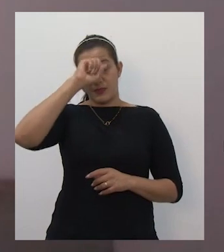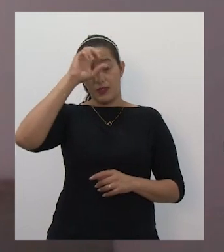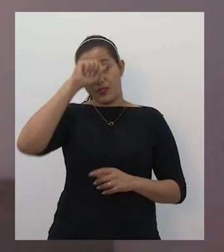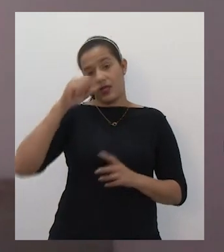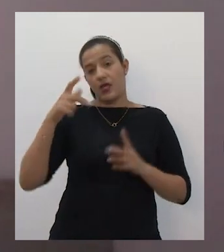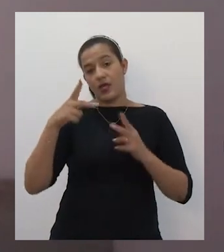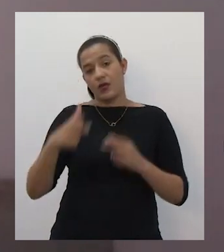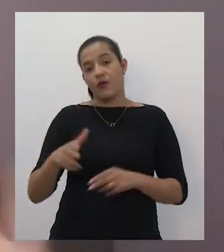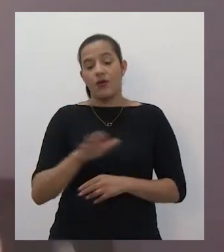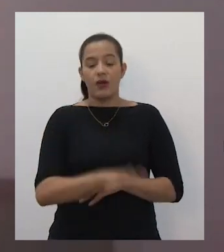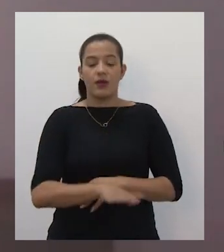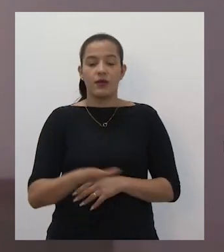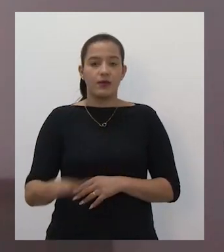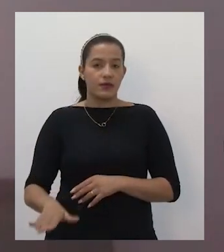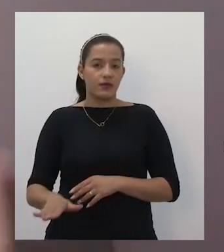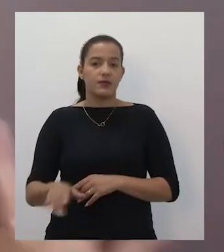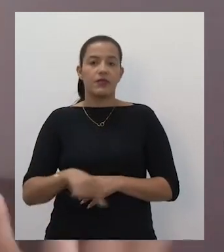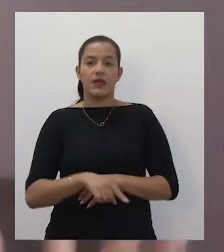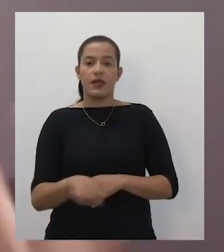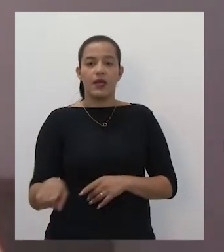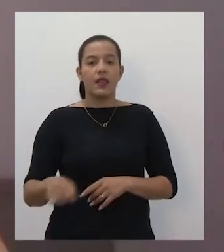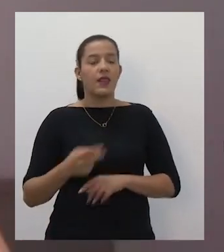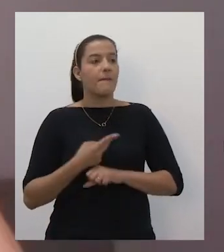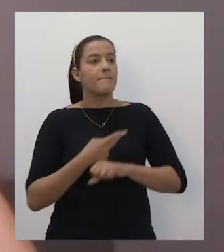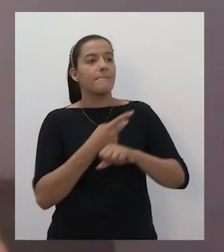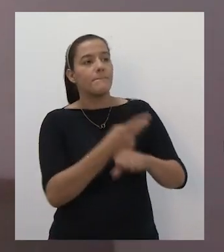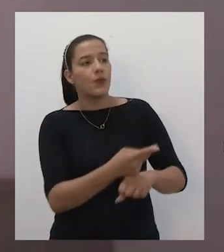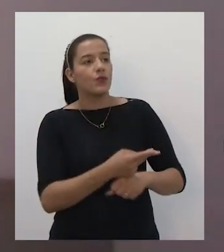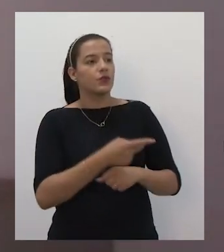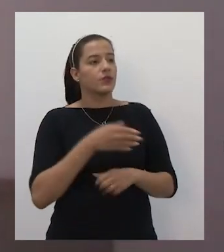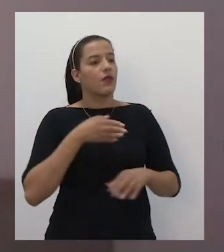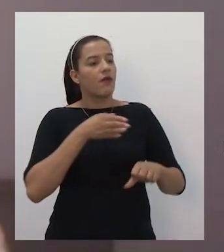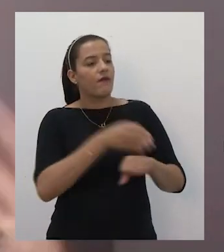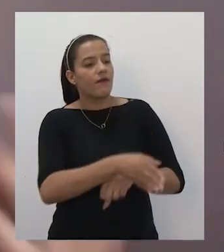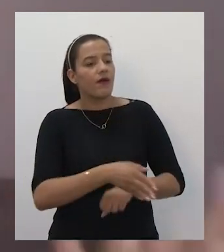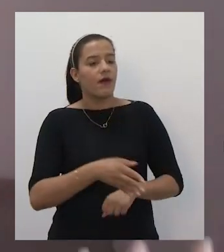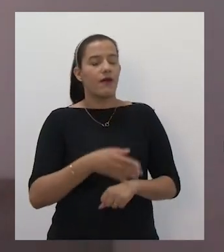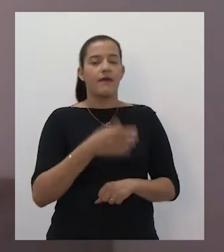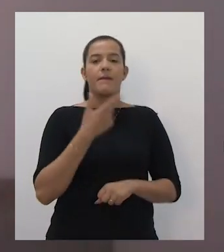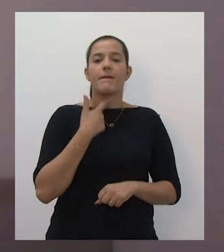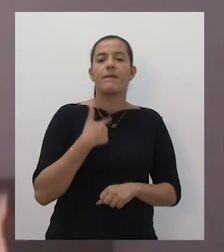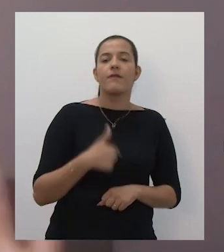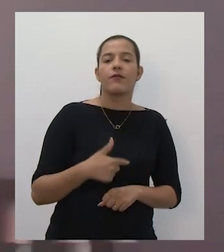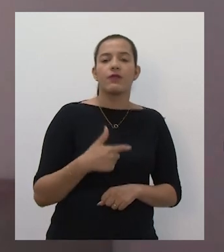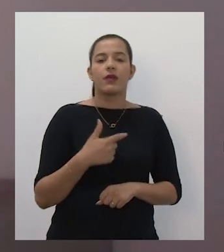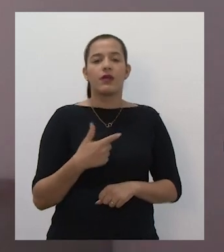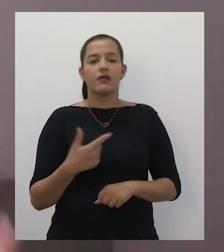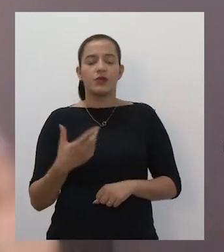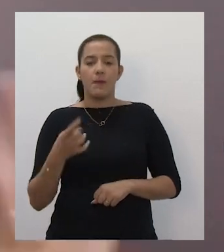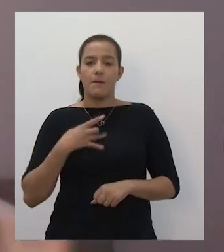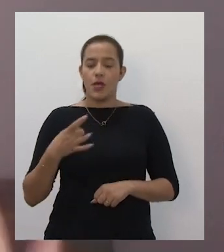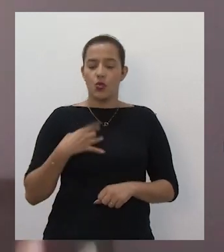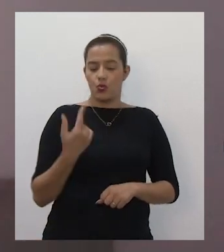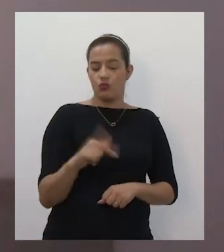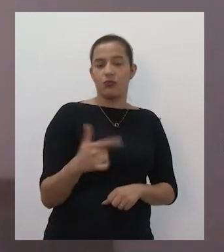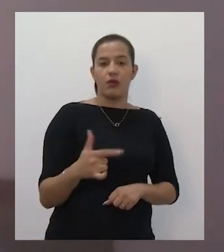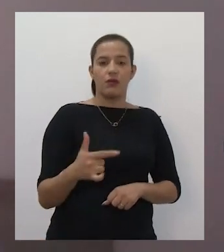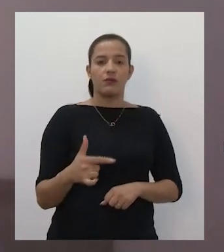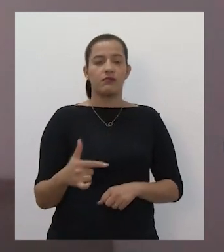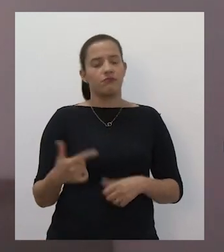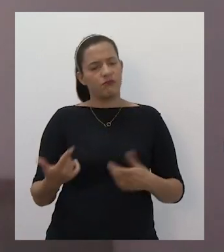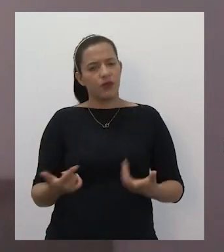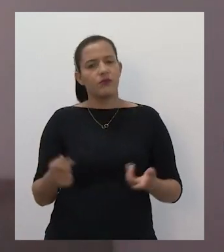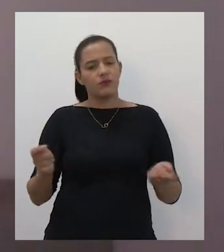criança, né? A criança busca, a criança não tem medo, a criança vai, ela é flexível. Então, a gente tem que ter também